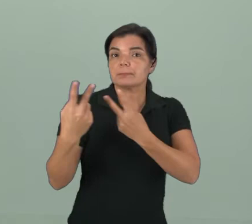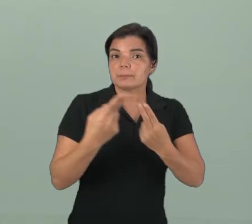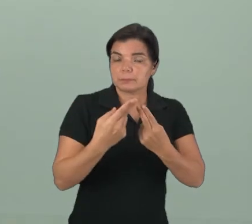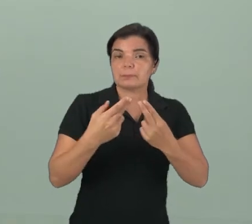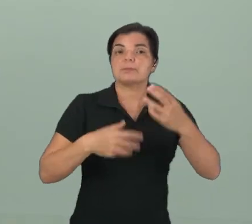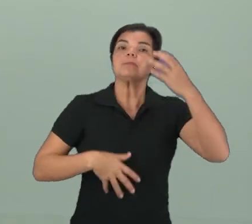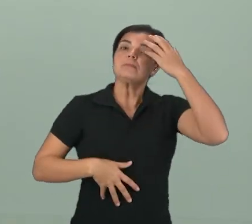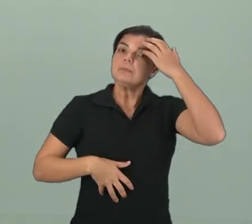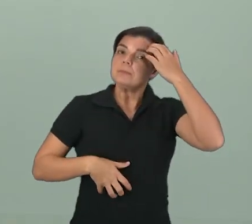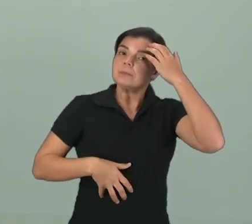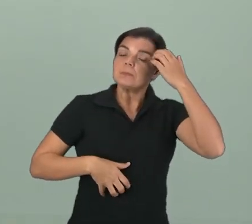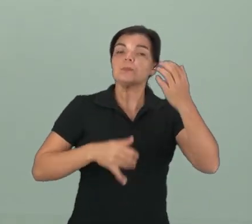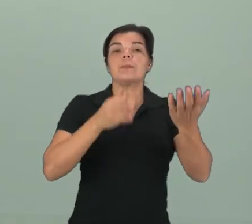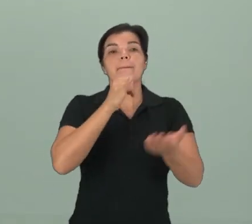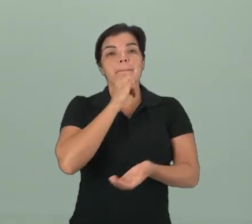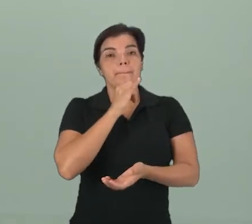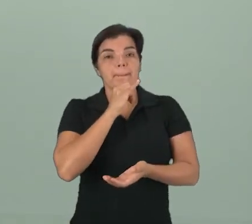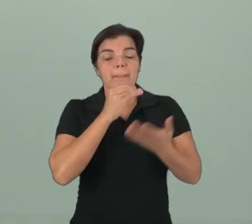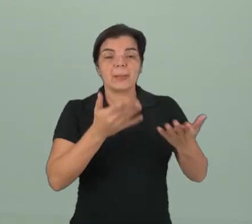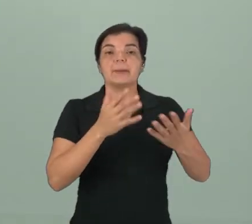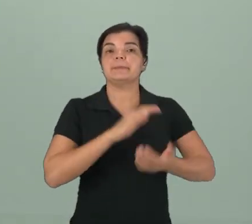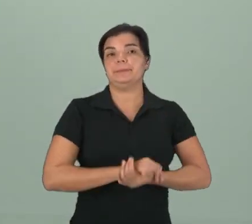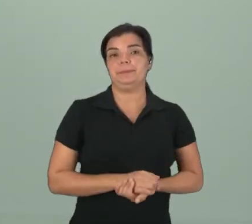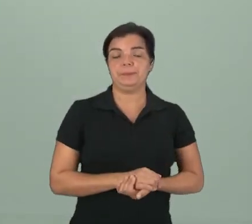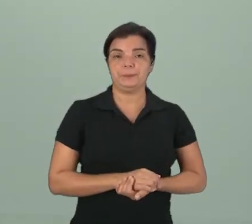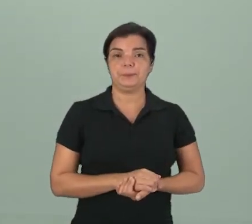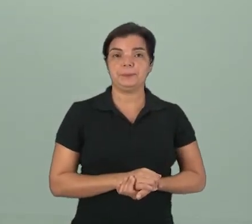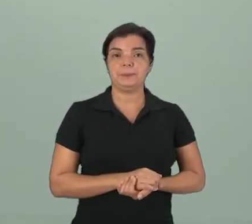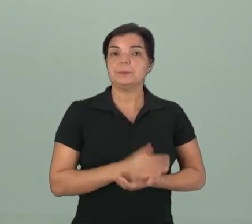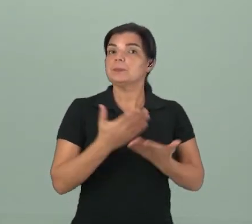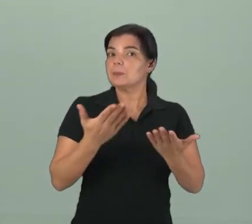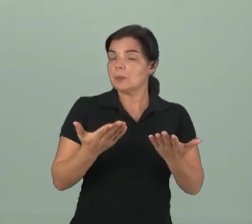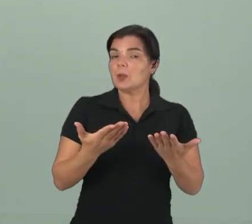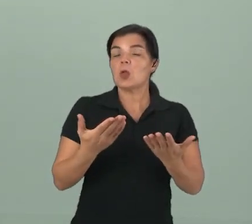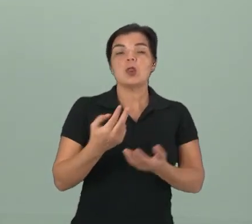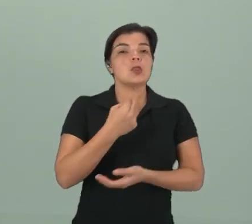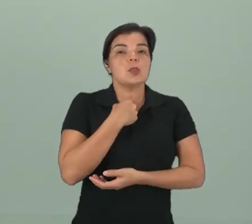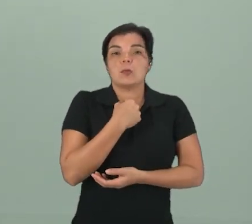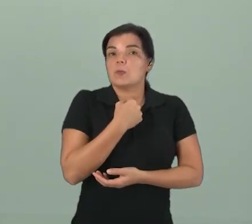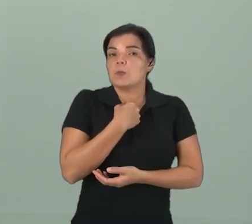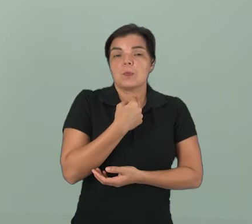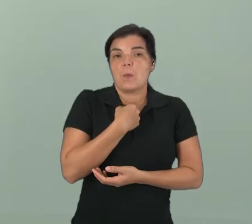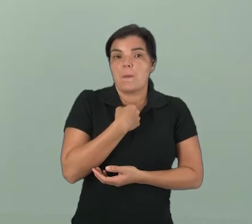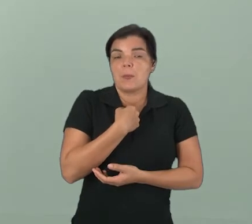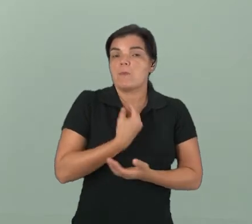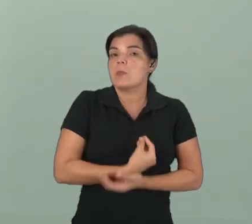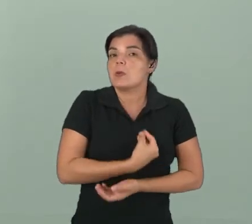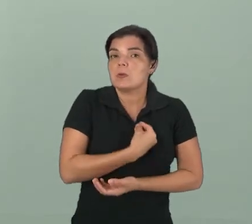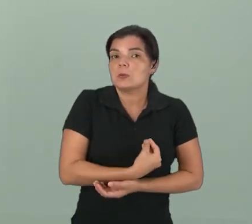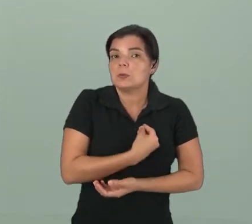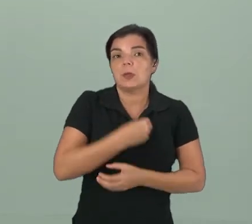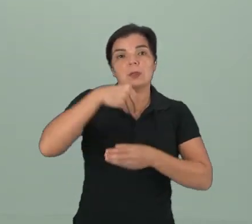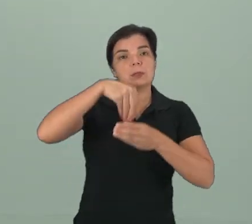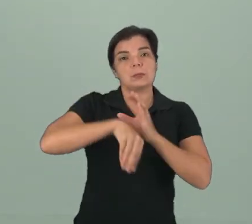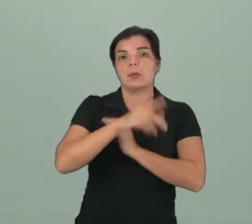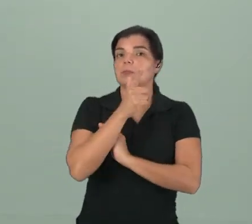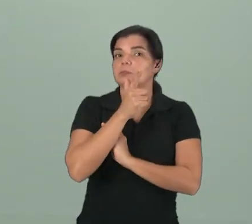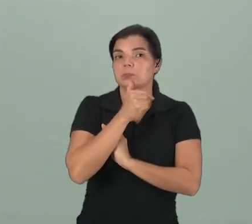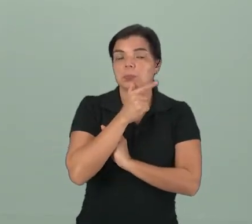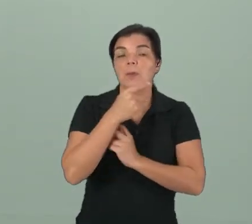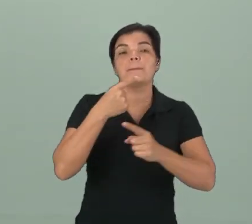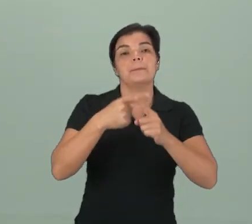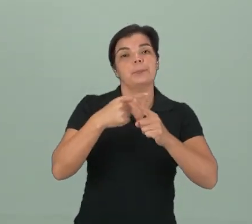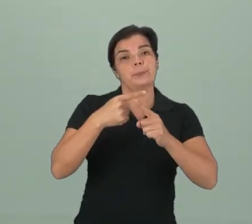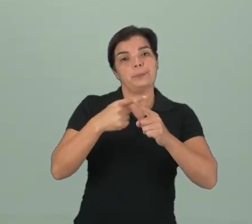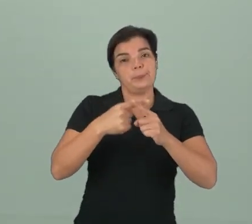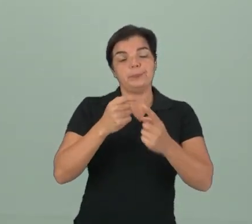forma, nesse exemplo que eu trouxe para vocês do macaco, ele não tem condições de sobreviver dentro da água, por